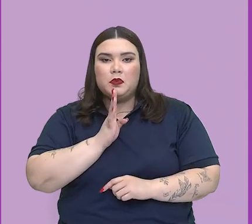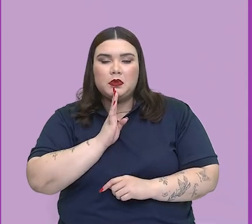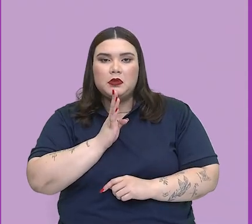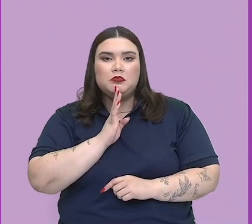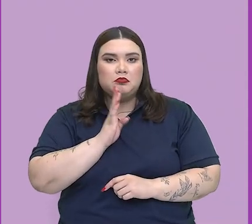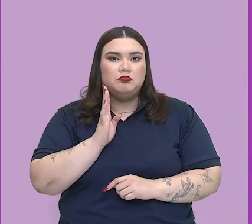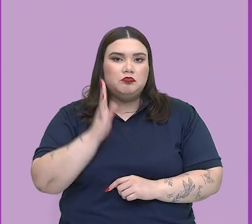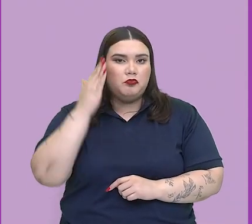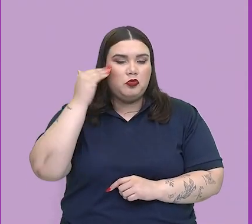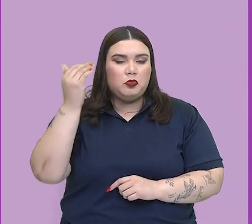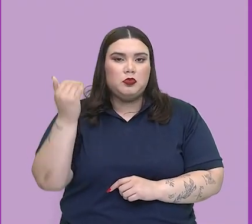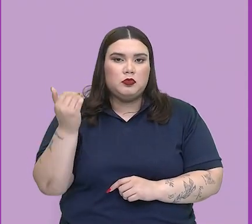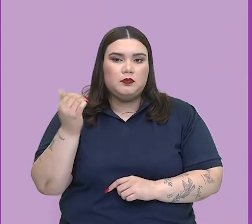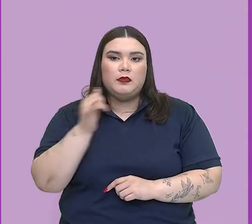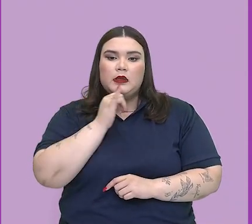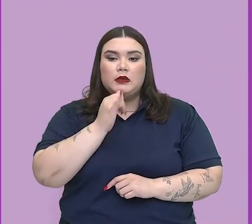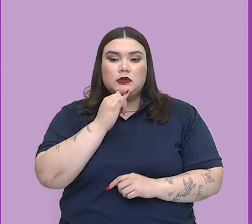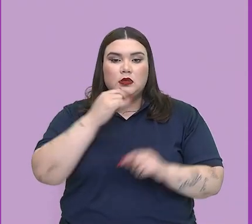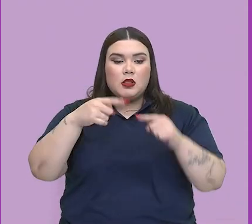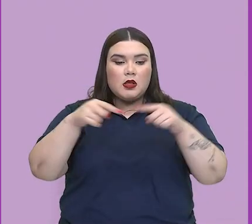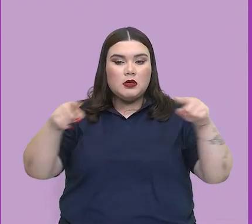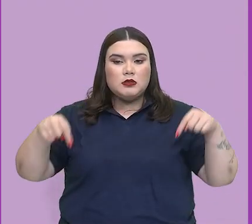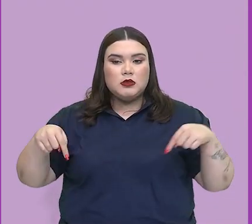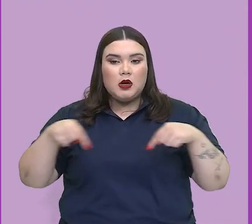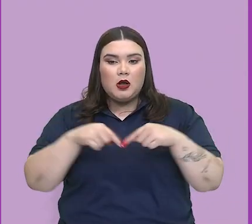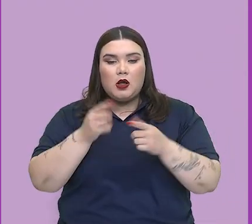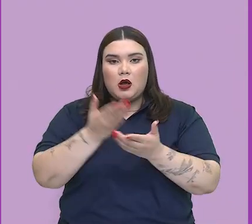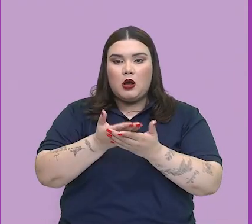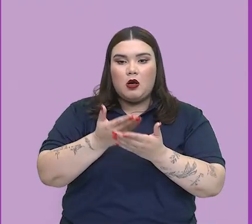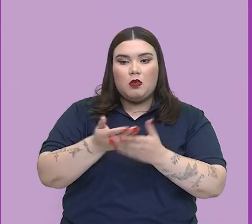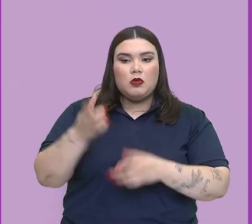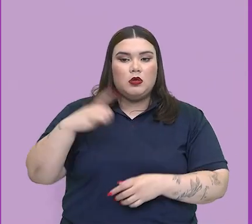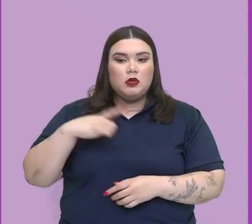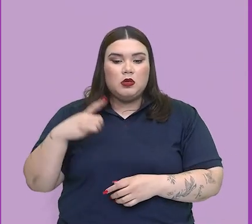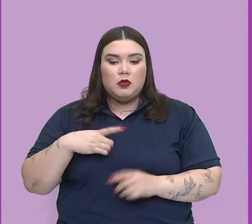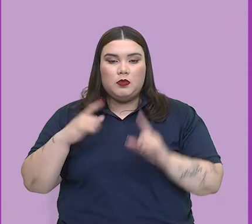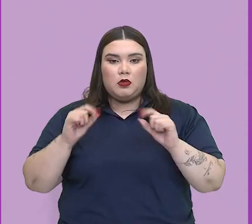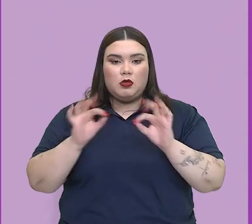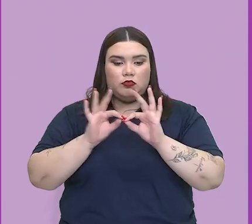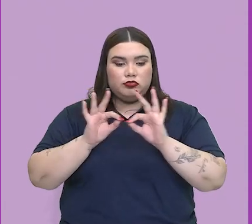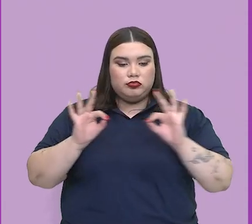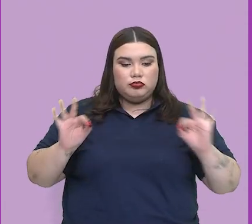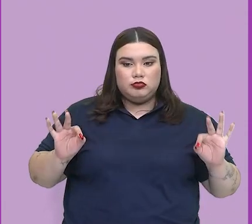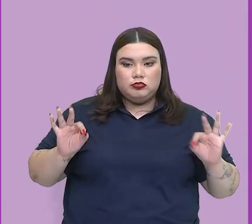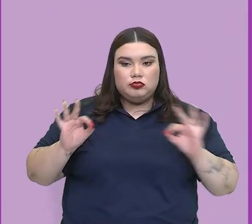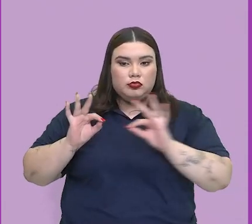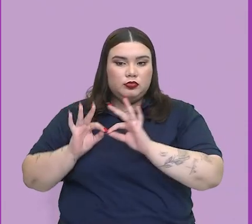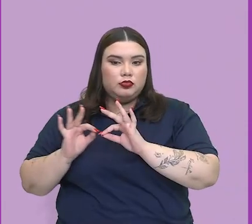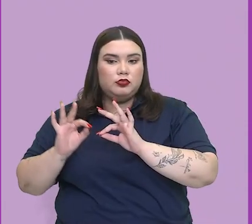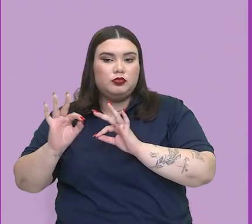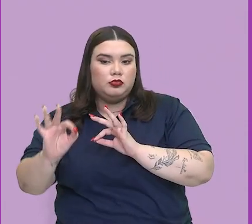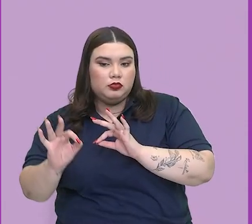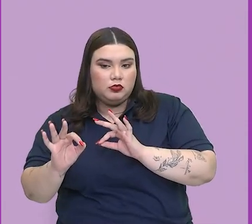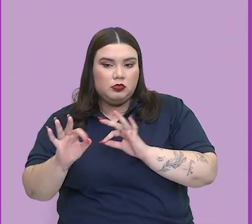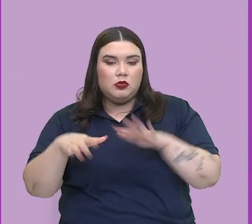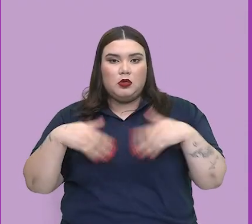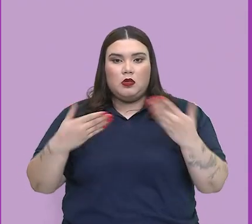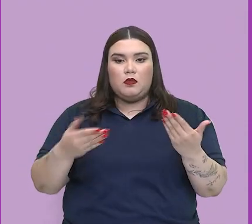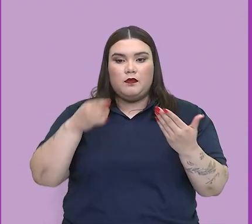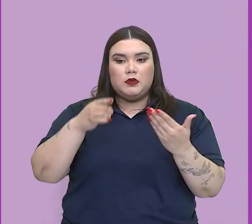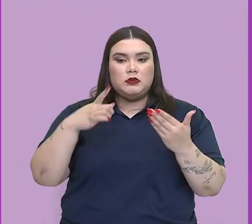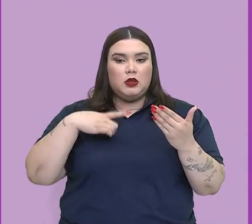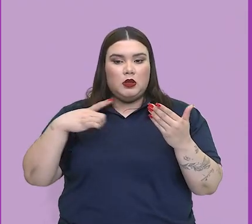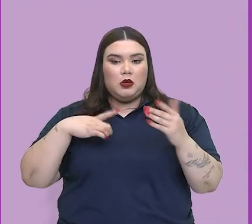você multiplica a largura pelo comprimento do piso, você tem uma metragem quadrada. Por